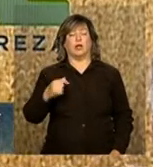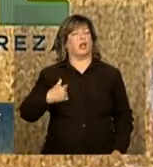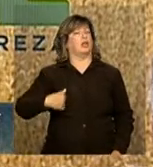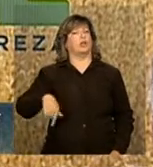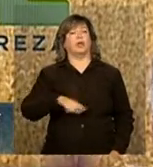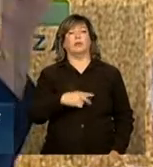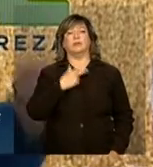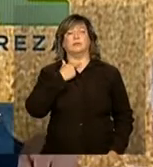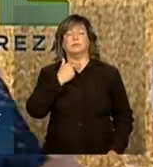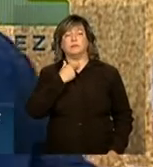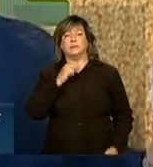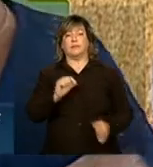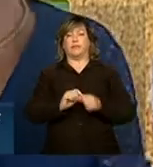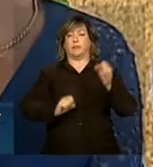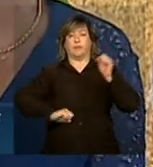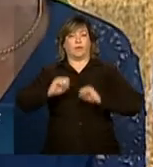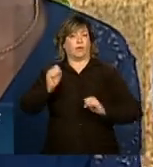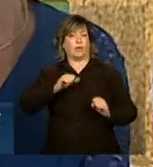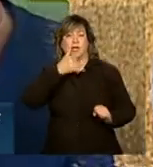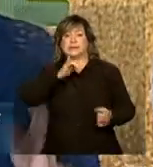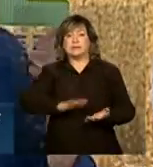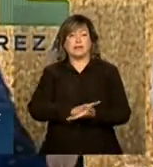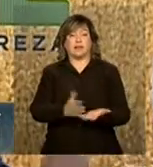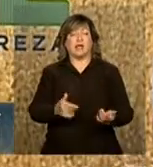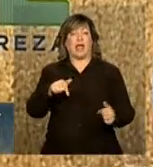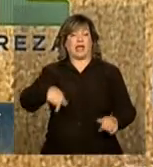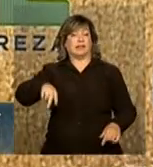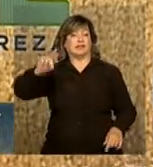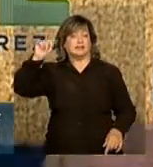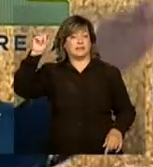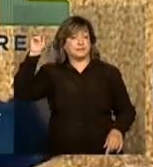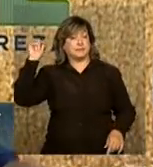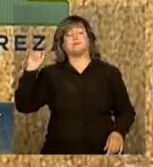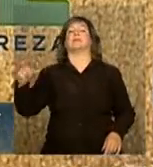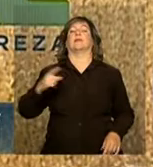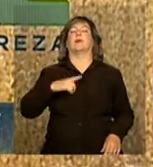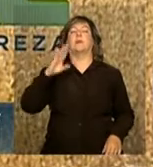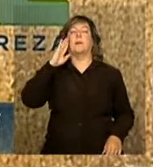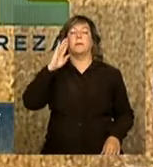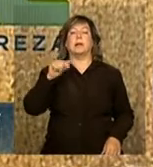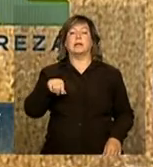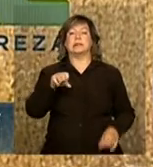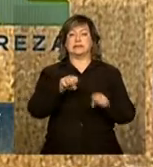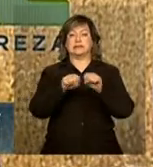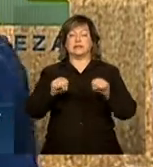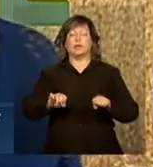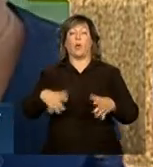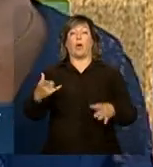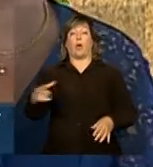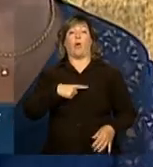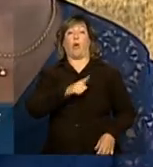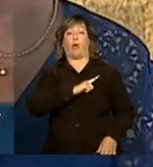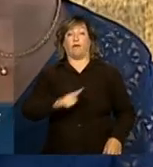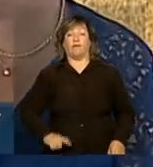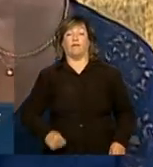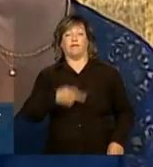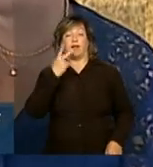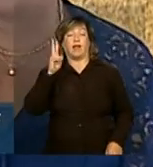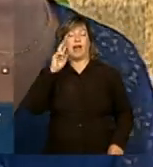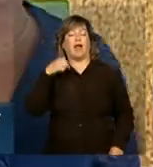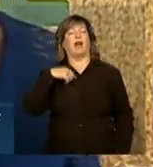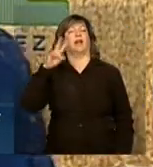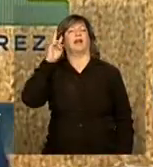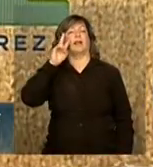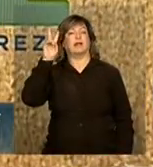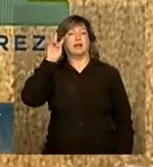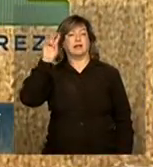energia. Aqui é no estado ponta do sistema. Quando o governador Sival falava, eu